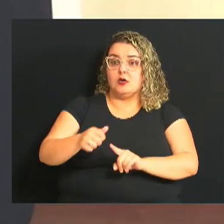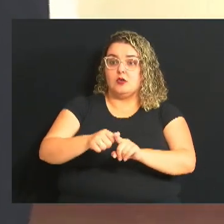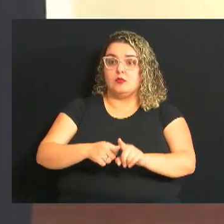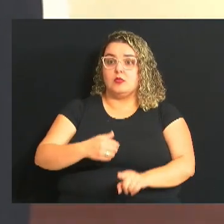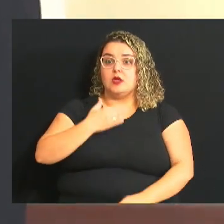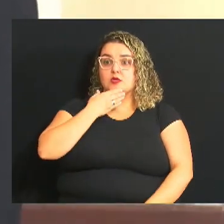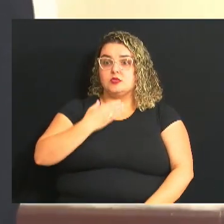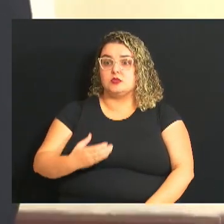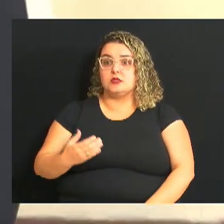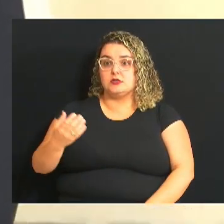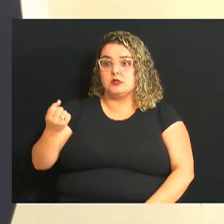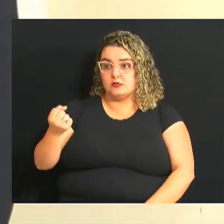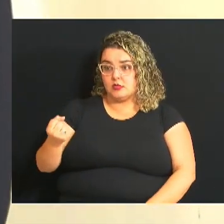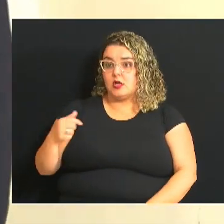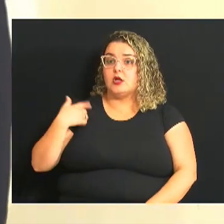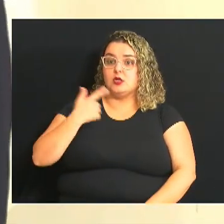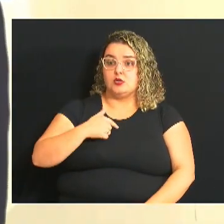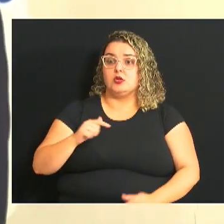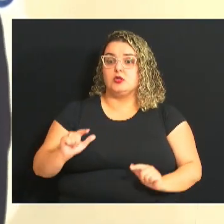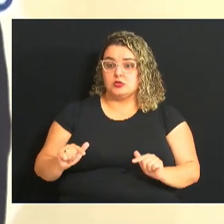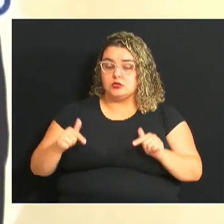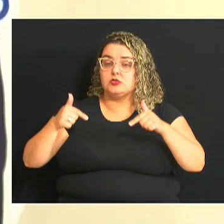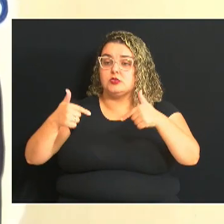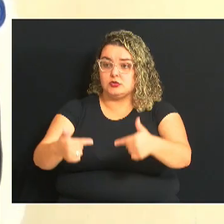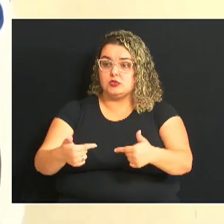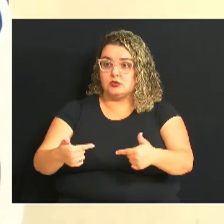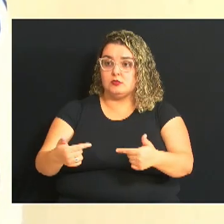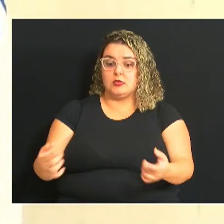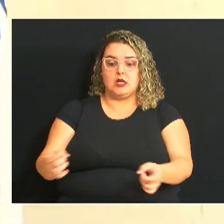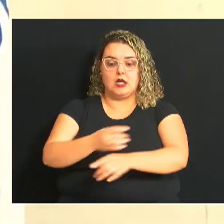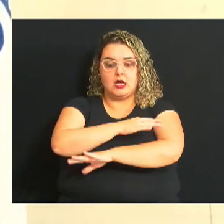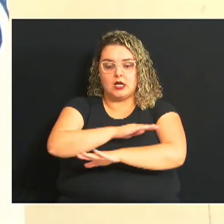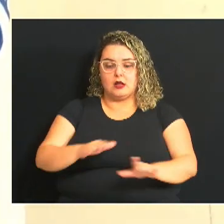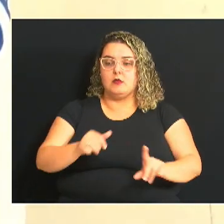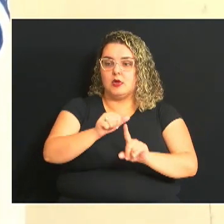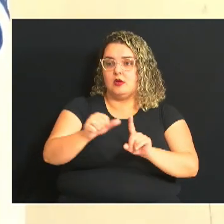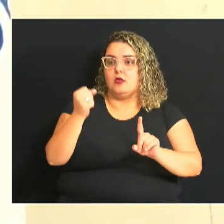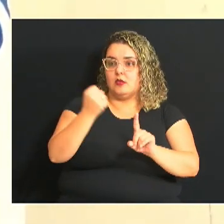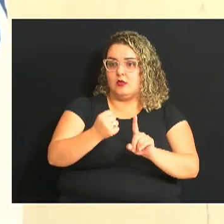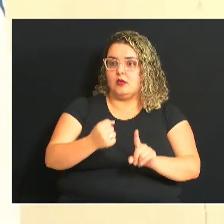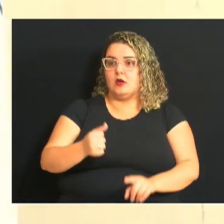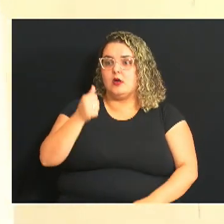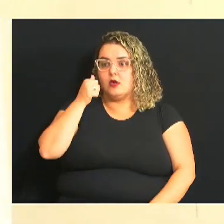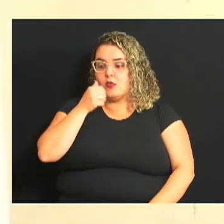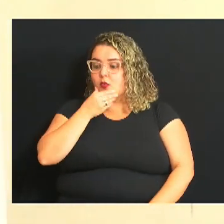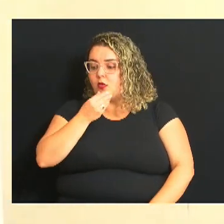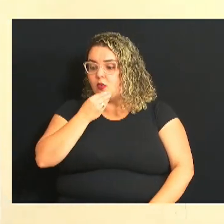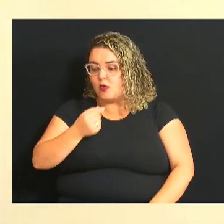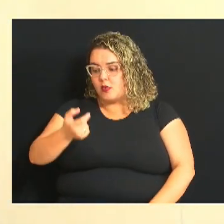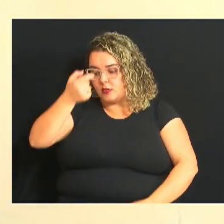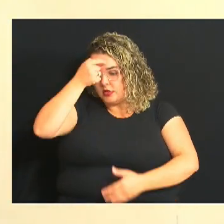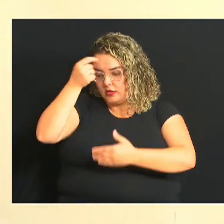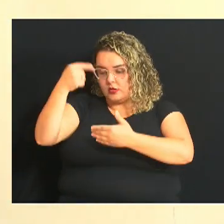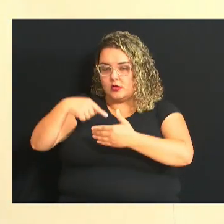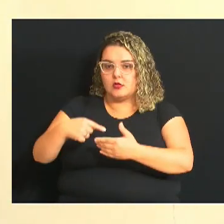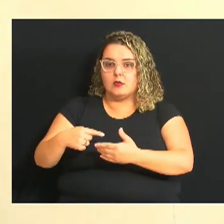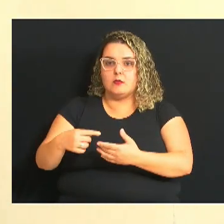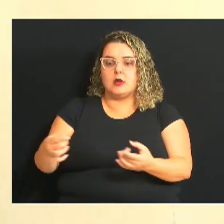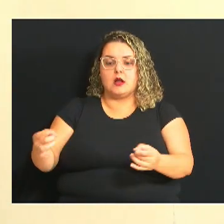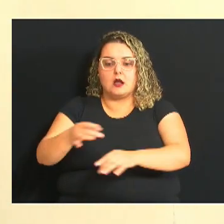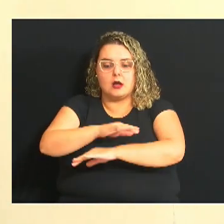a gente está aí lutando pelo feminicídio, né? Homens conscientizando contra o feminicídio e a mulher, a violência contra a mulher. E a gente fez um